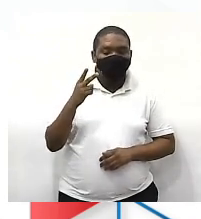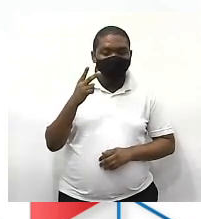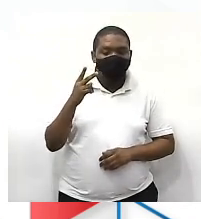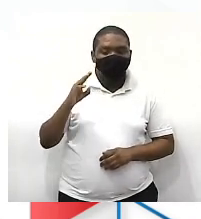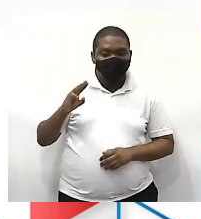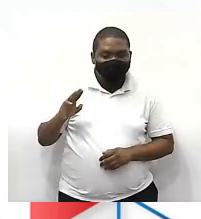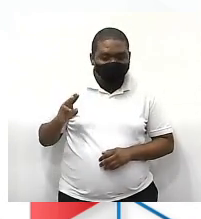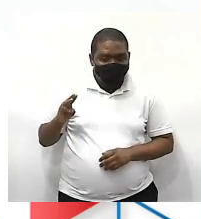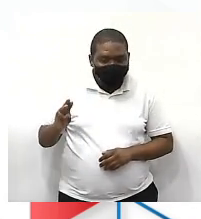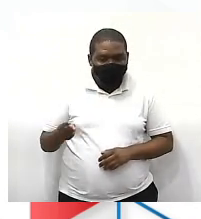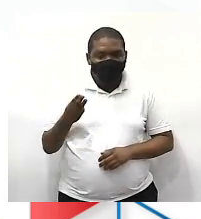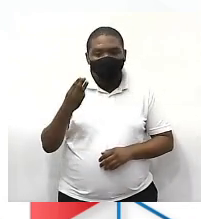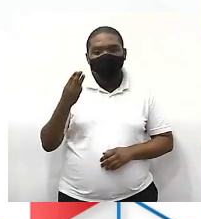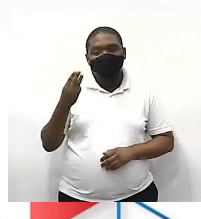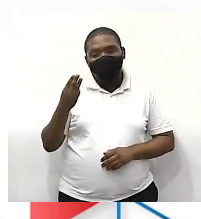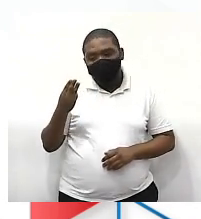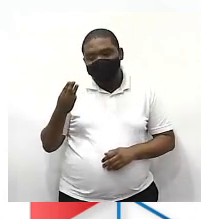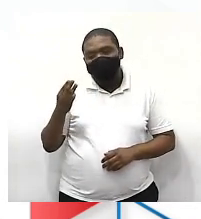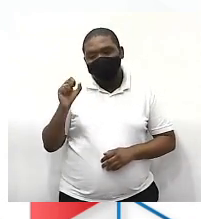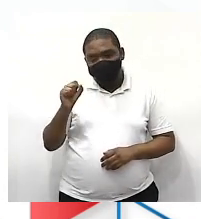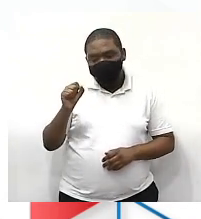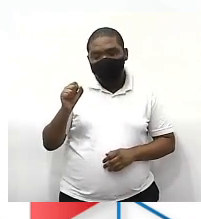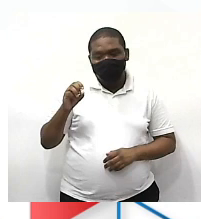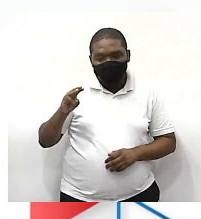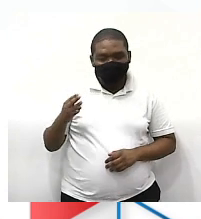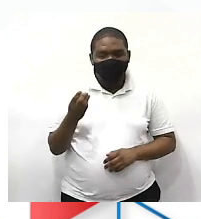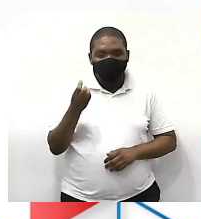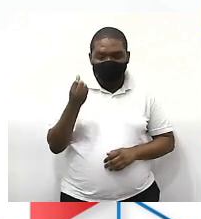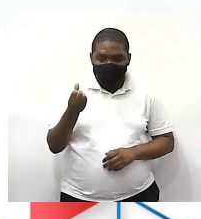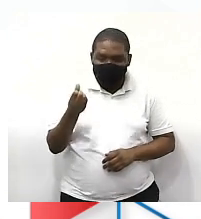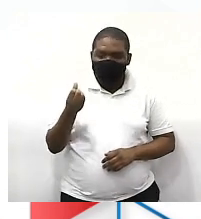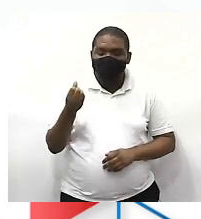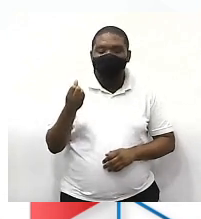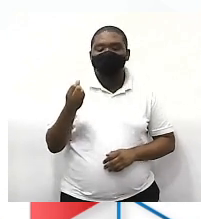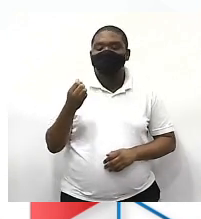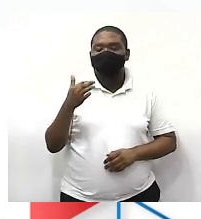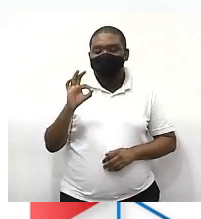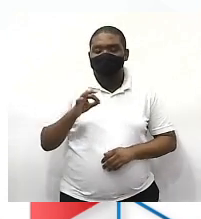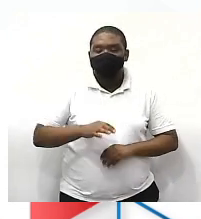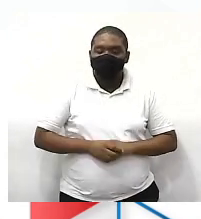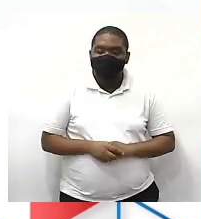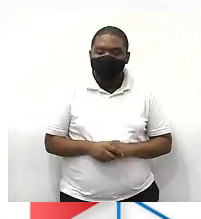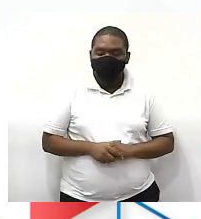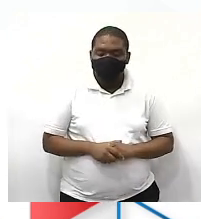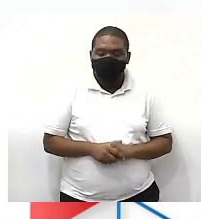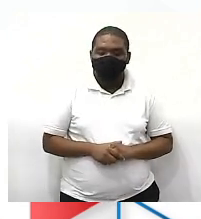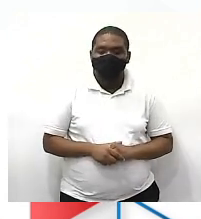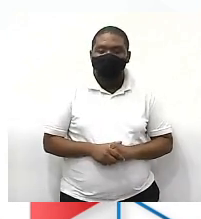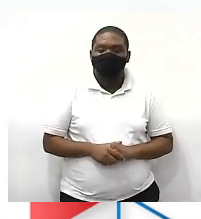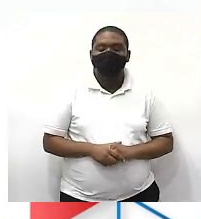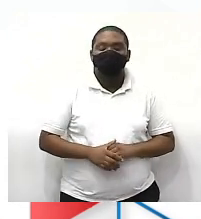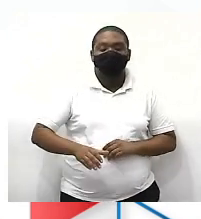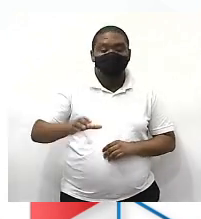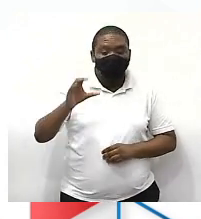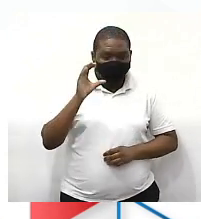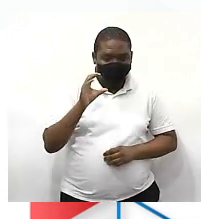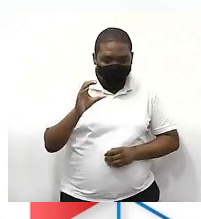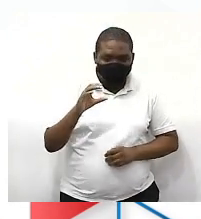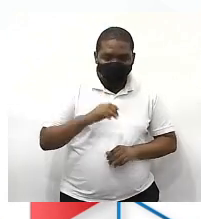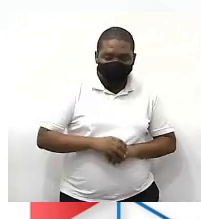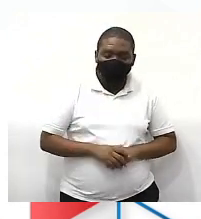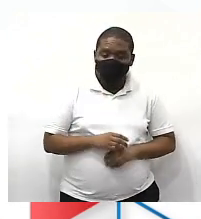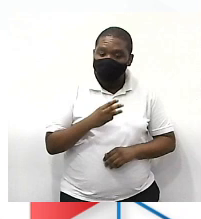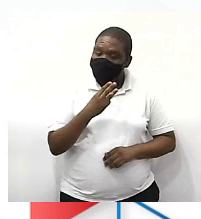e 8 dezenas de milhar e 6 dezenas. Na letra B. E para a letra